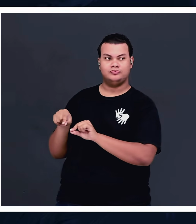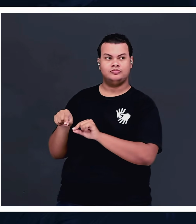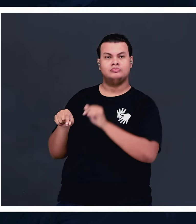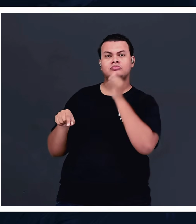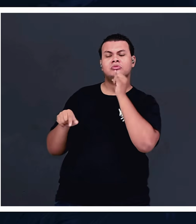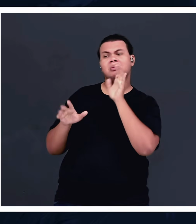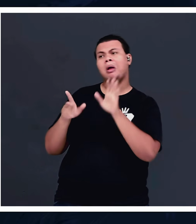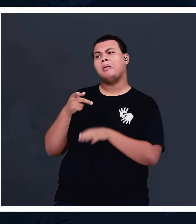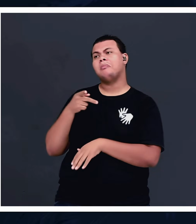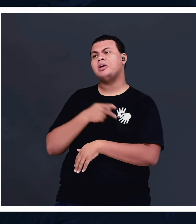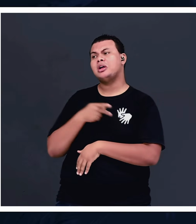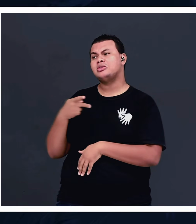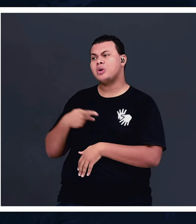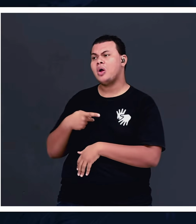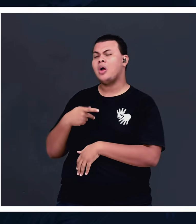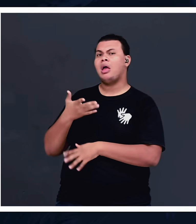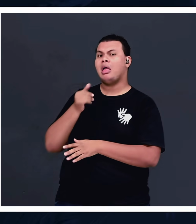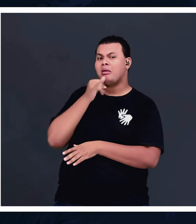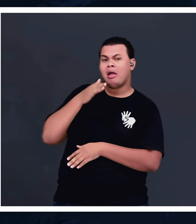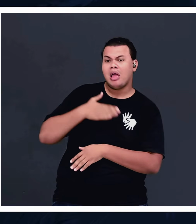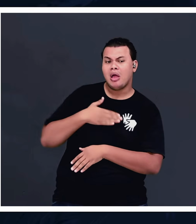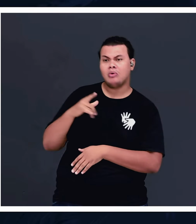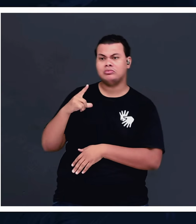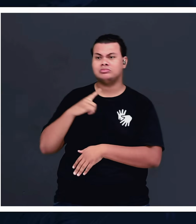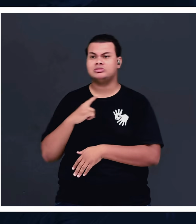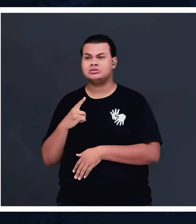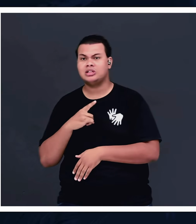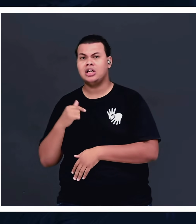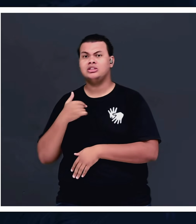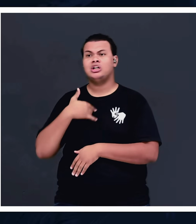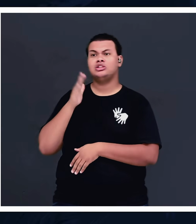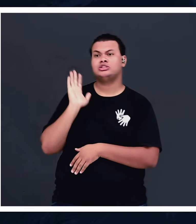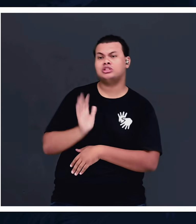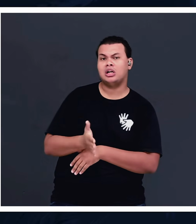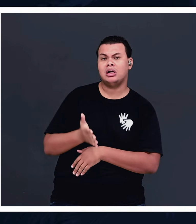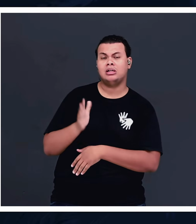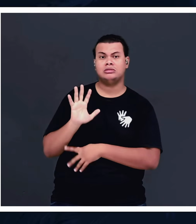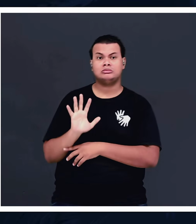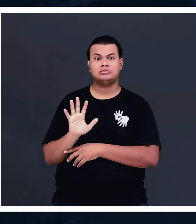Ah, pastor, mas eu tenho coisas que estavam além das